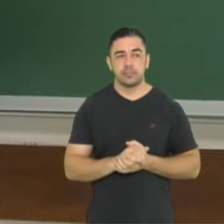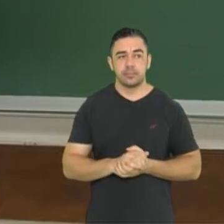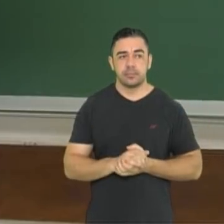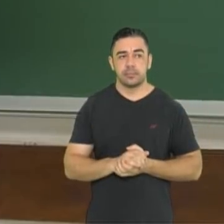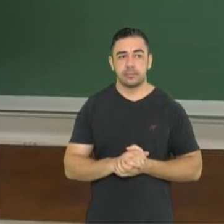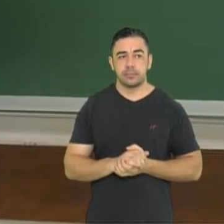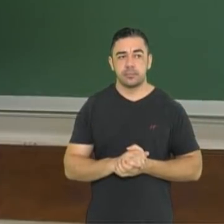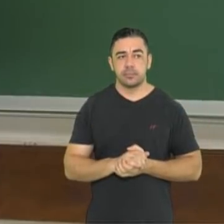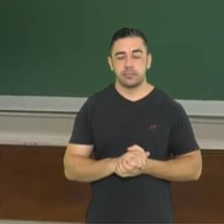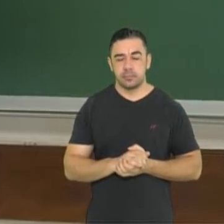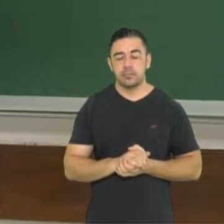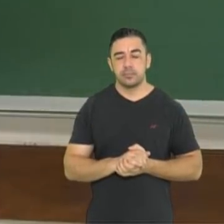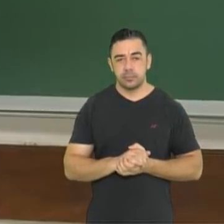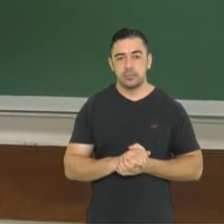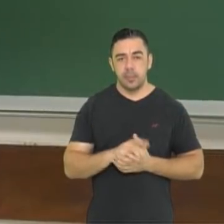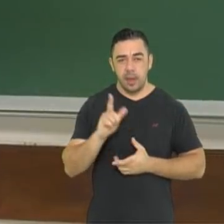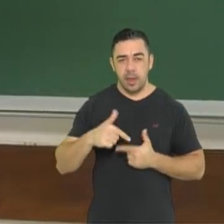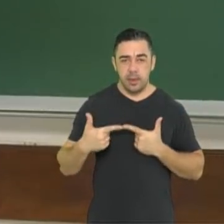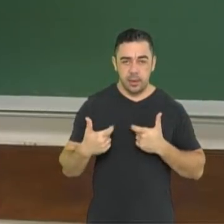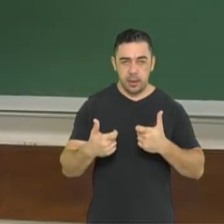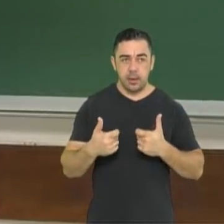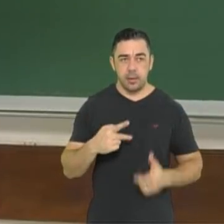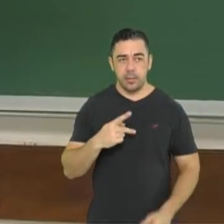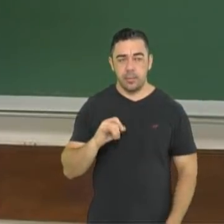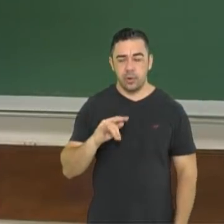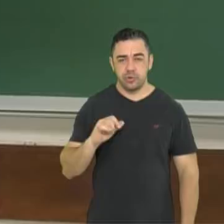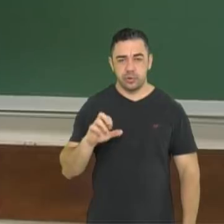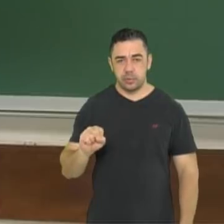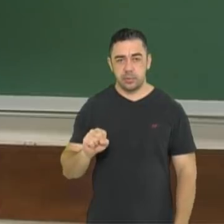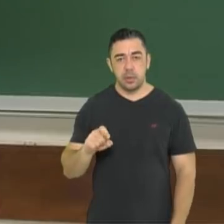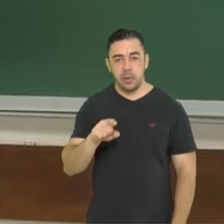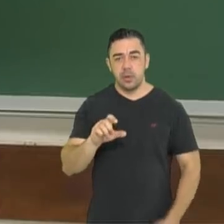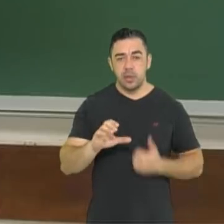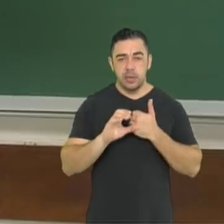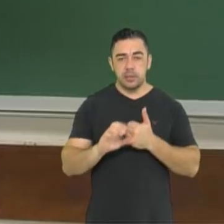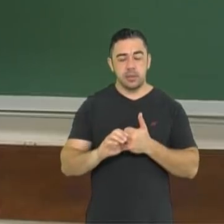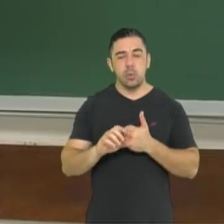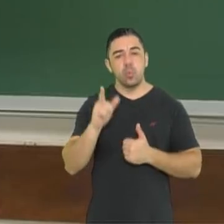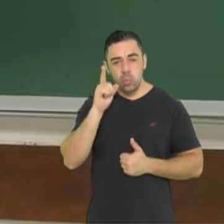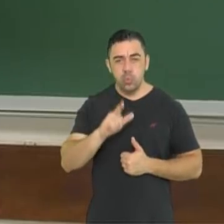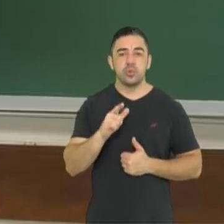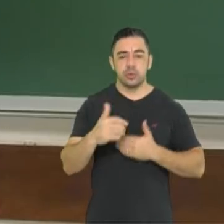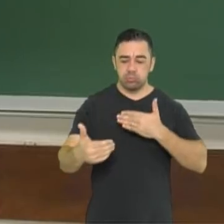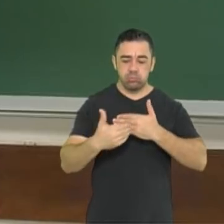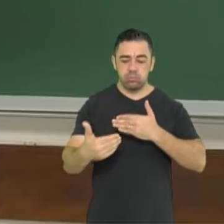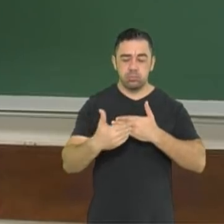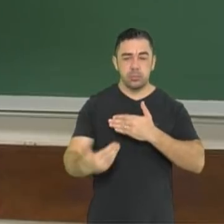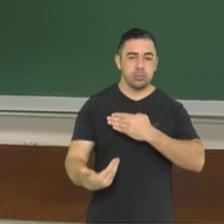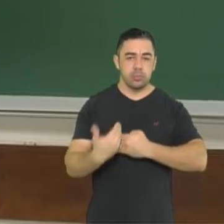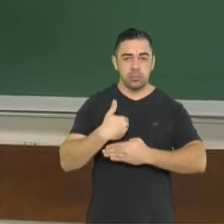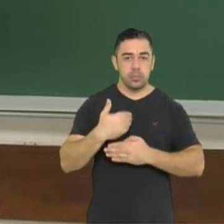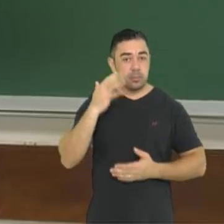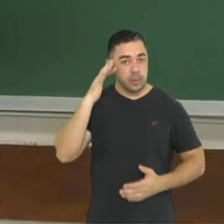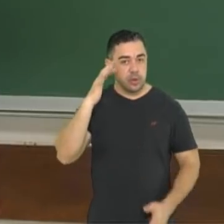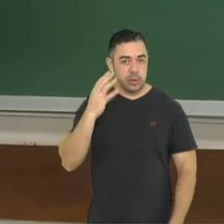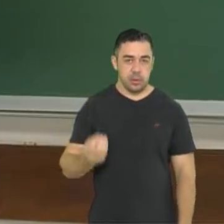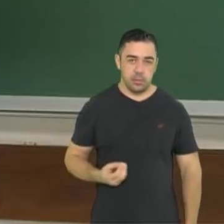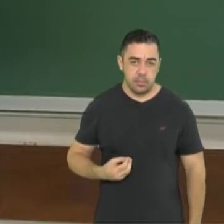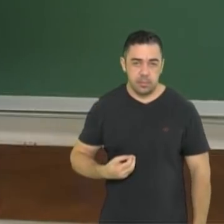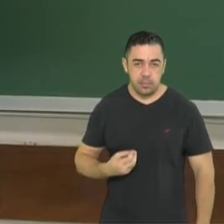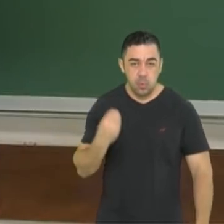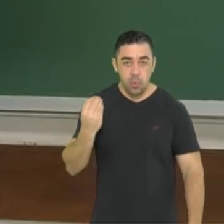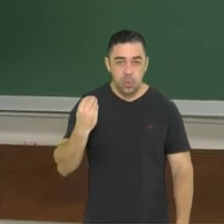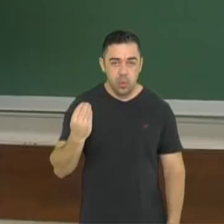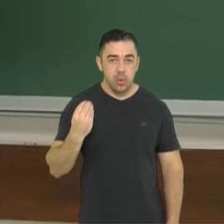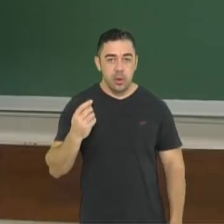foram travados nessa região na chamada Batalha de Poitiers, quando os cristãos conseguiram impedir que os árabes, imagina, olha só